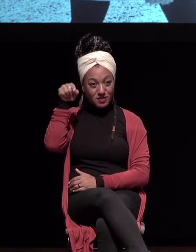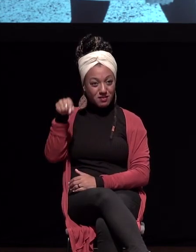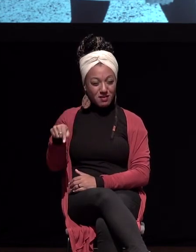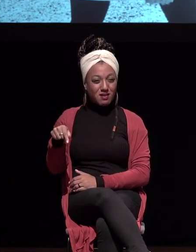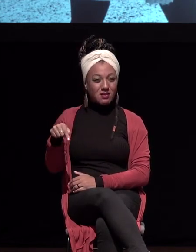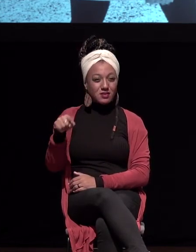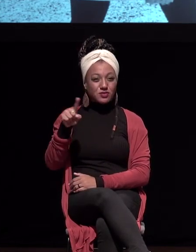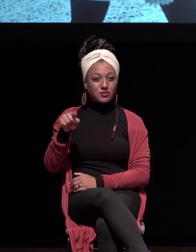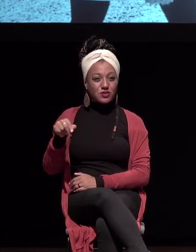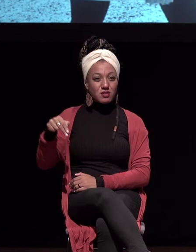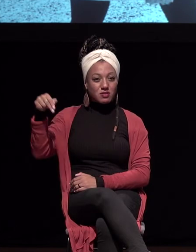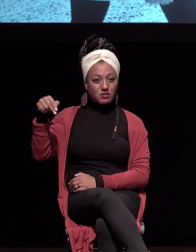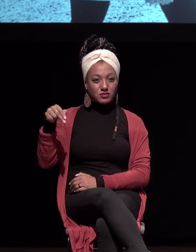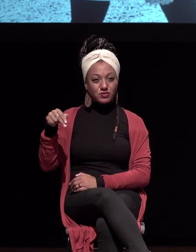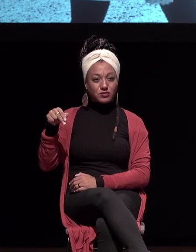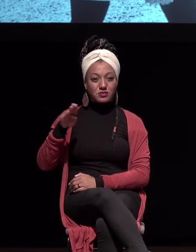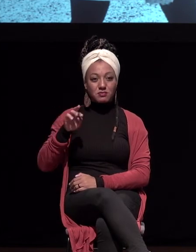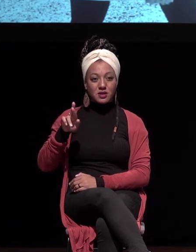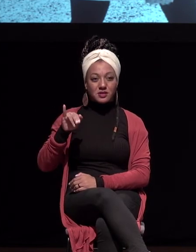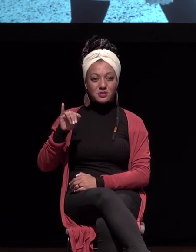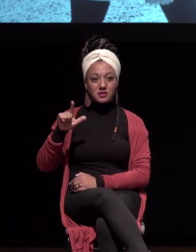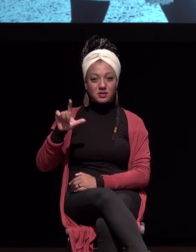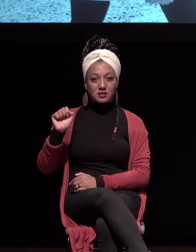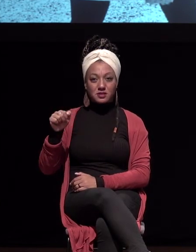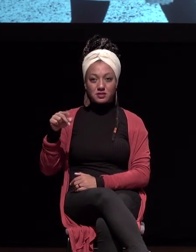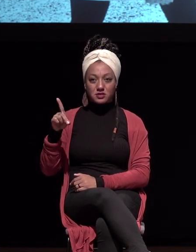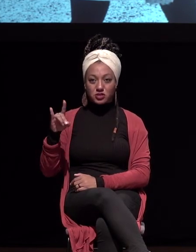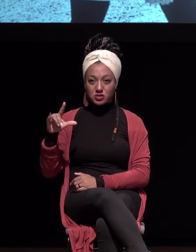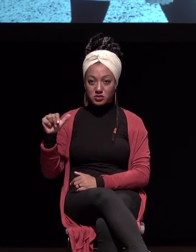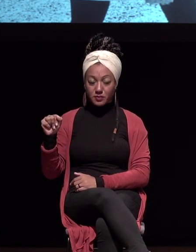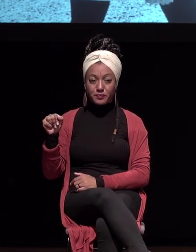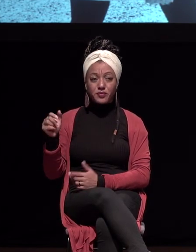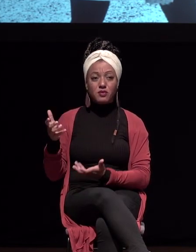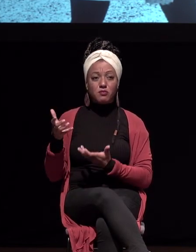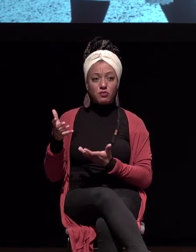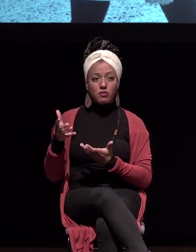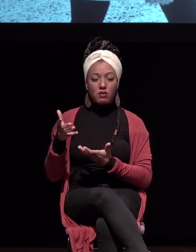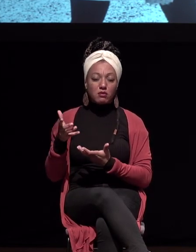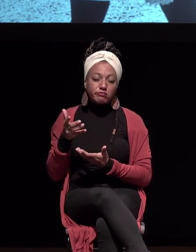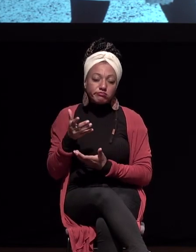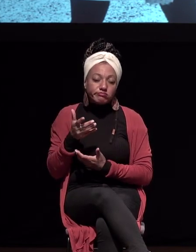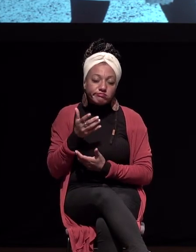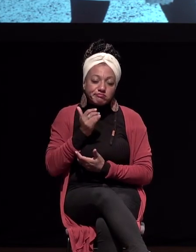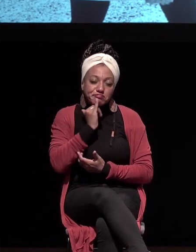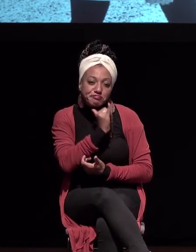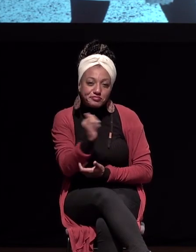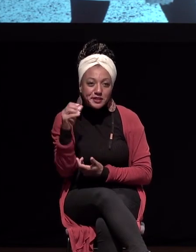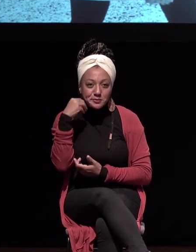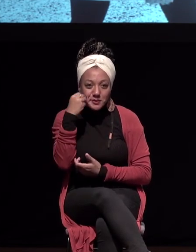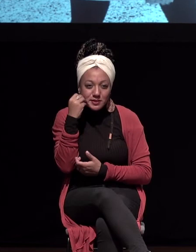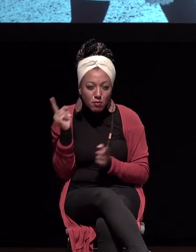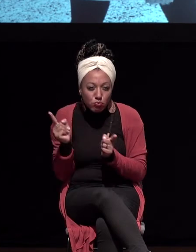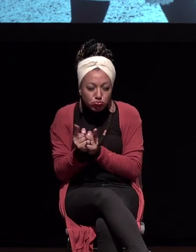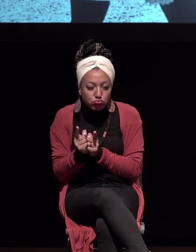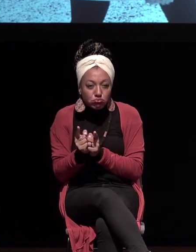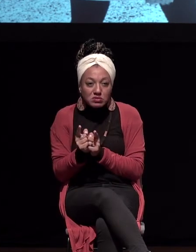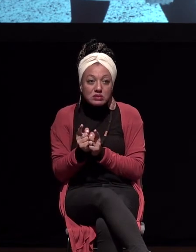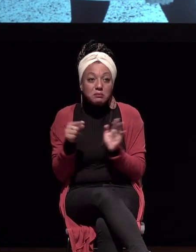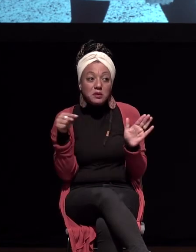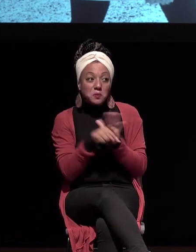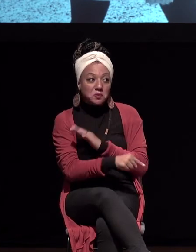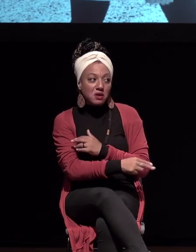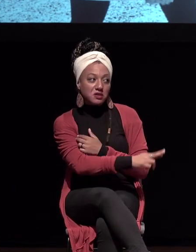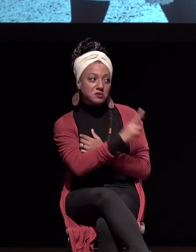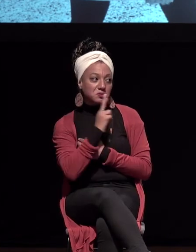também. Na verdade, eu queria compartilhar uma breve experiência e também fazer uma pergunta que eu não sei se tem resposta,